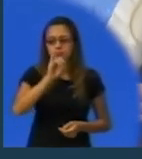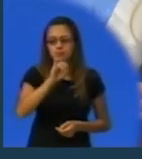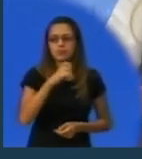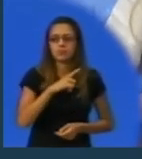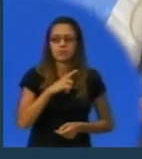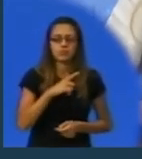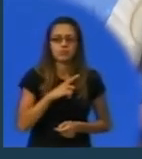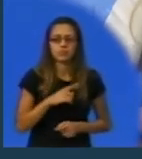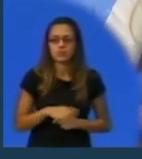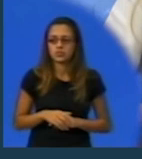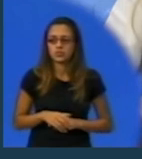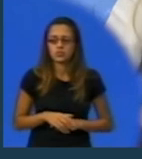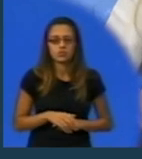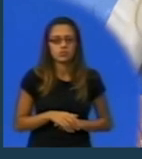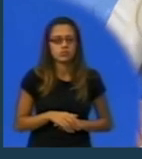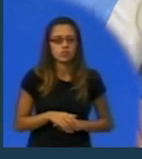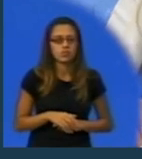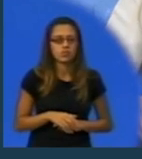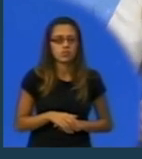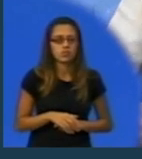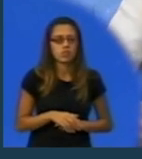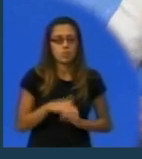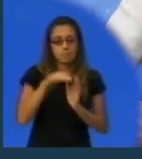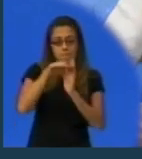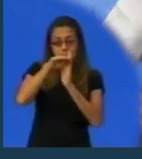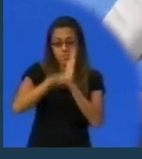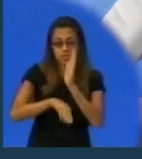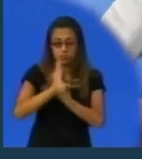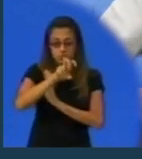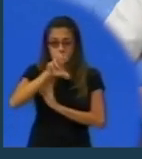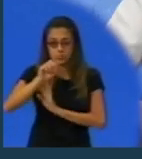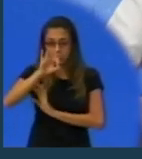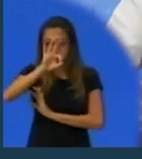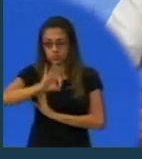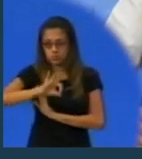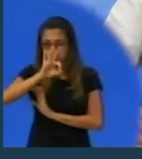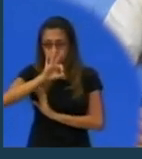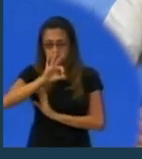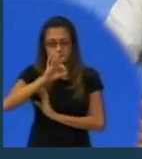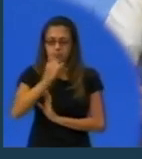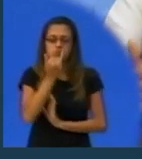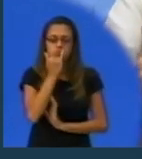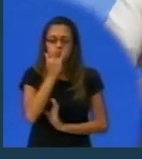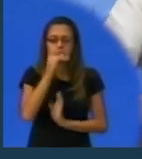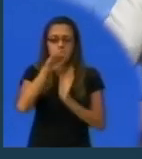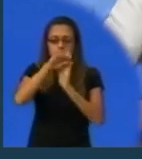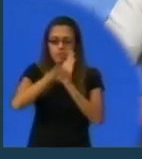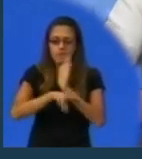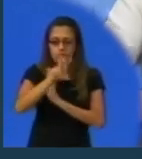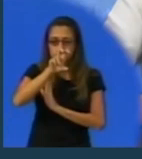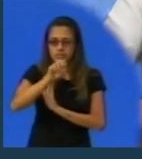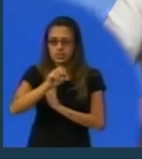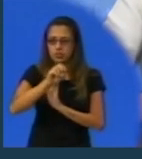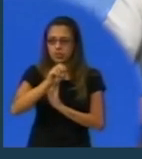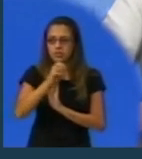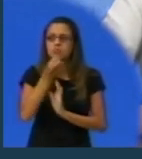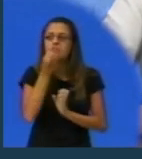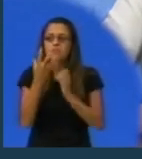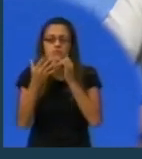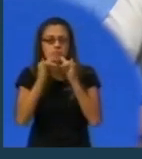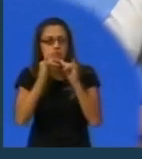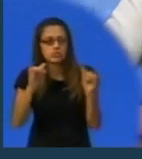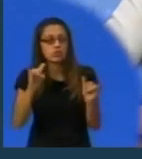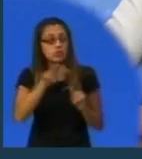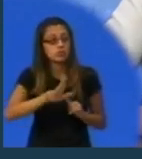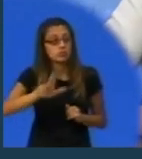menos que 50 dados, então você tem um número de amostras menor que 50, você vai utilizar um